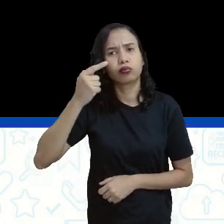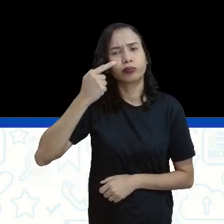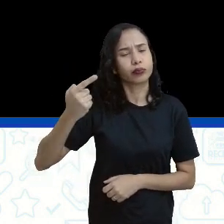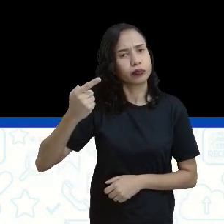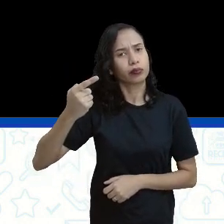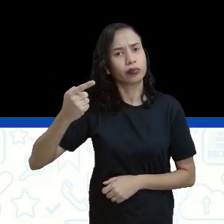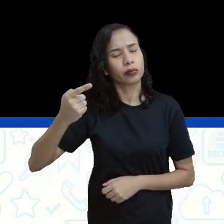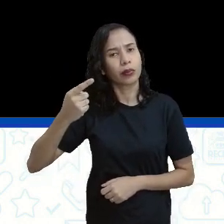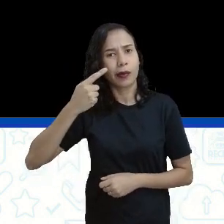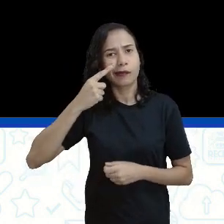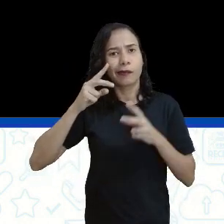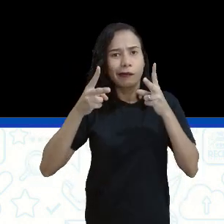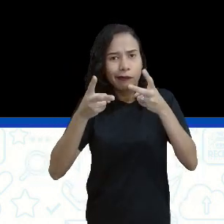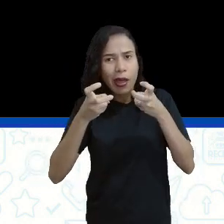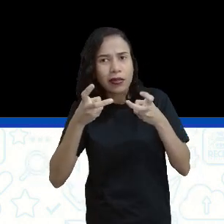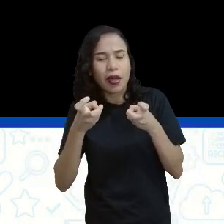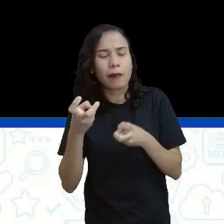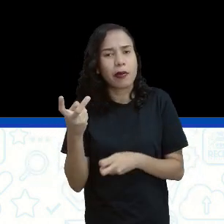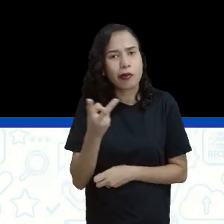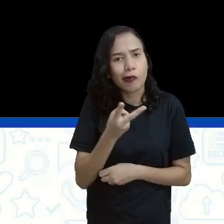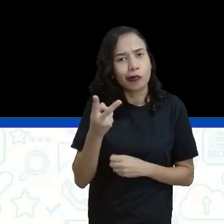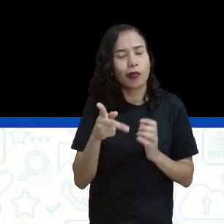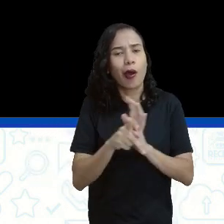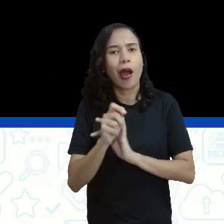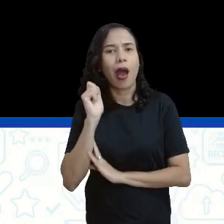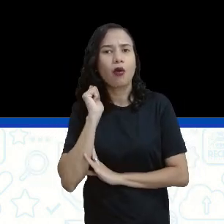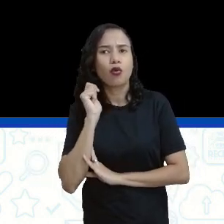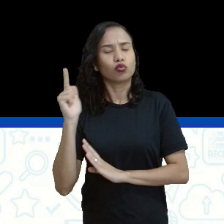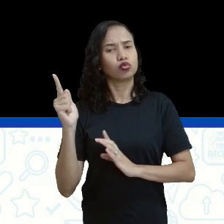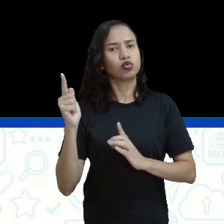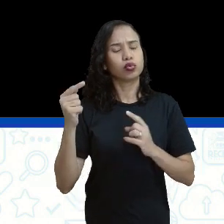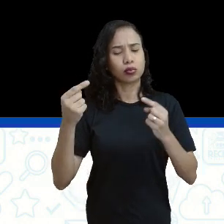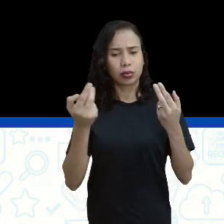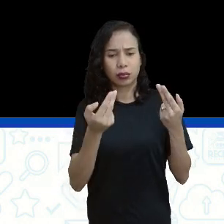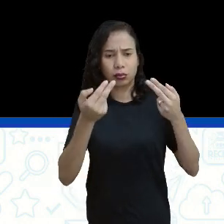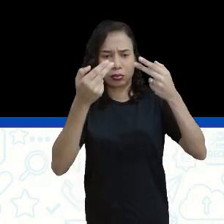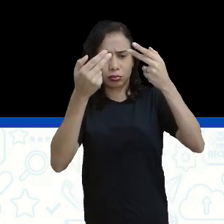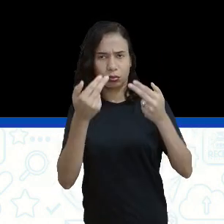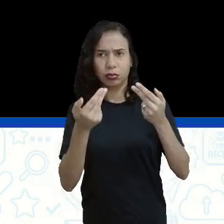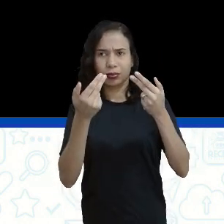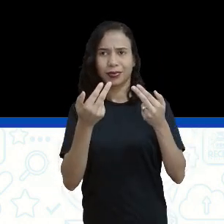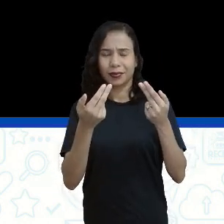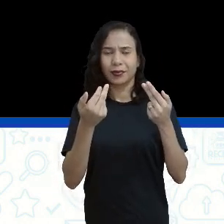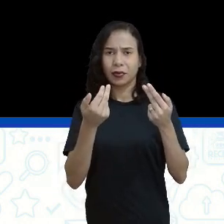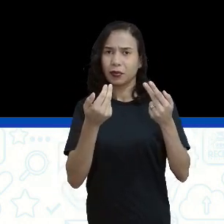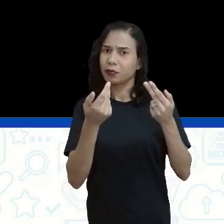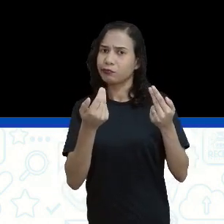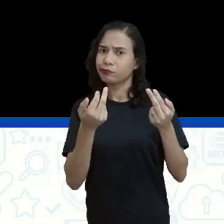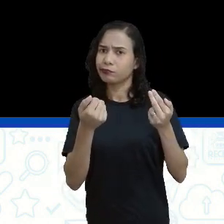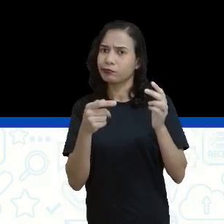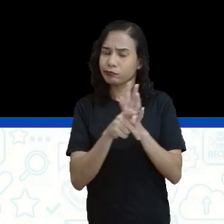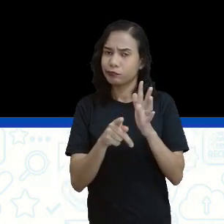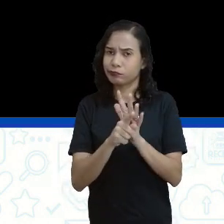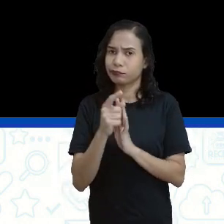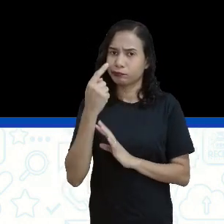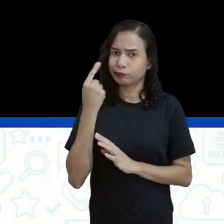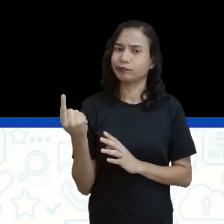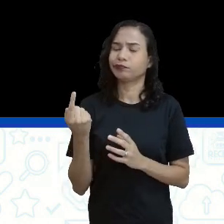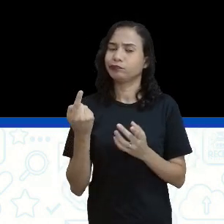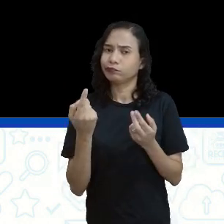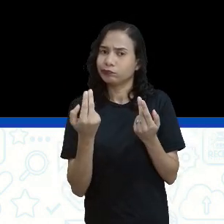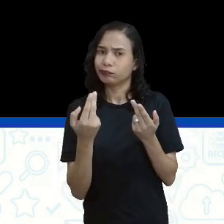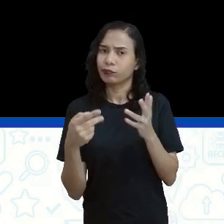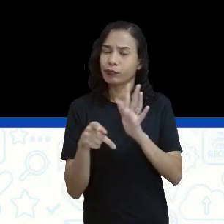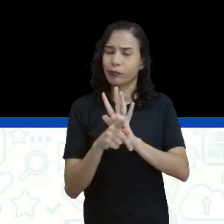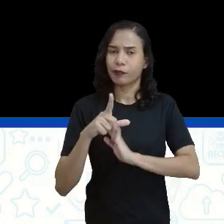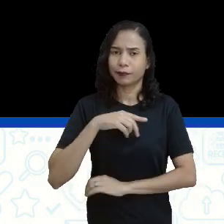E no vídeo a gente vê que as duas partes azuis que estão correspondentes aí, né, ou seja, são partes que apresentam o mesmo